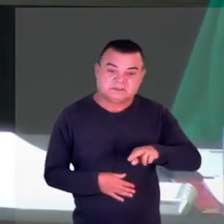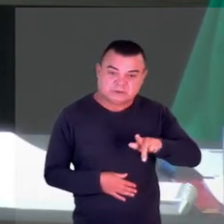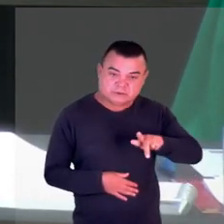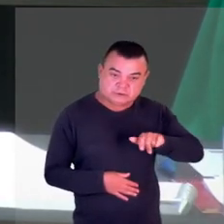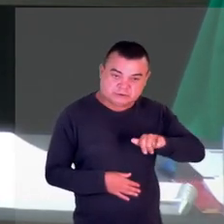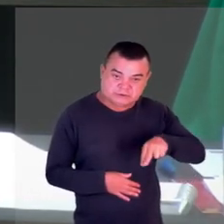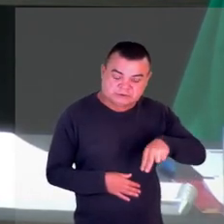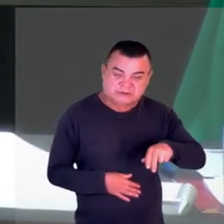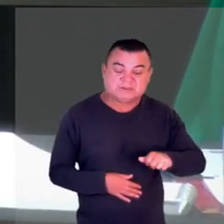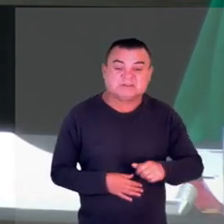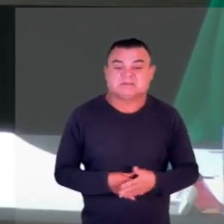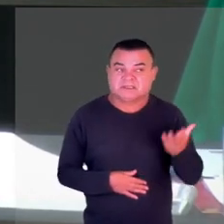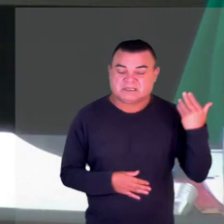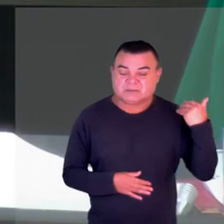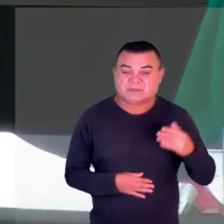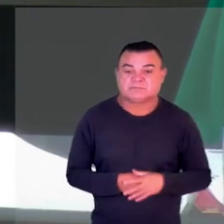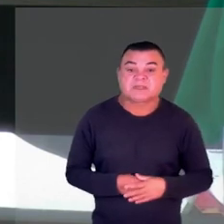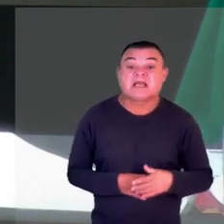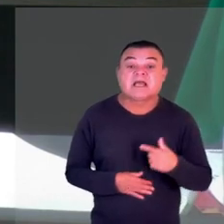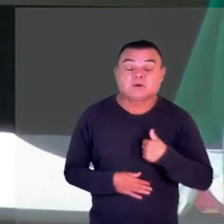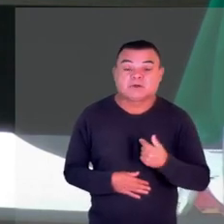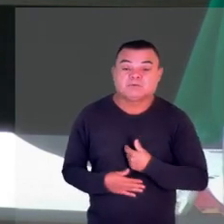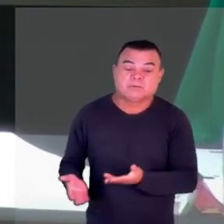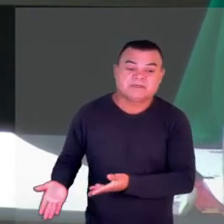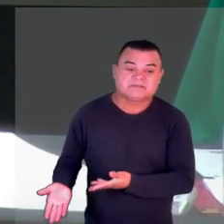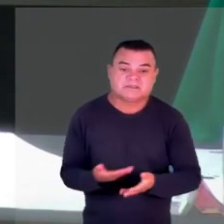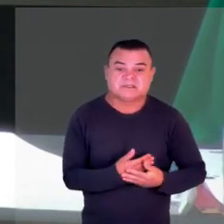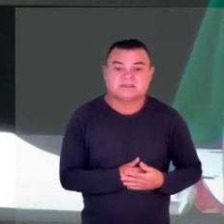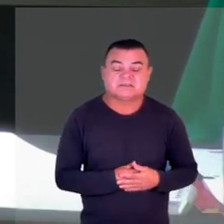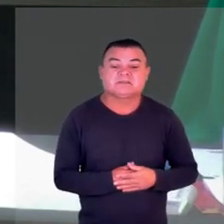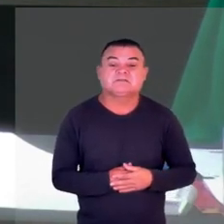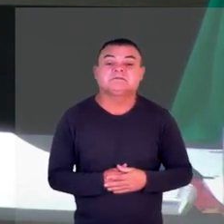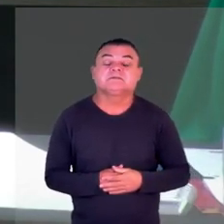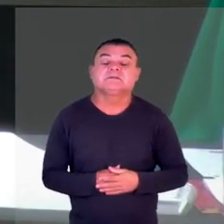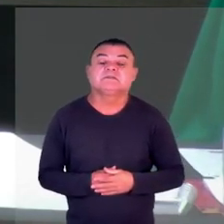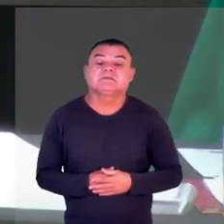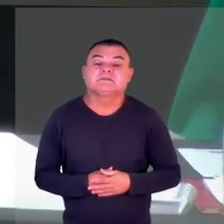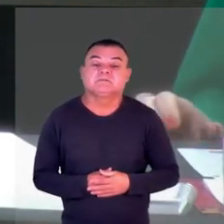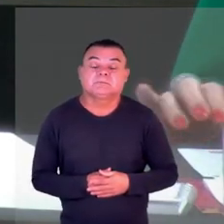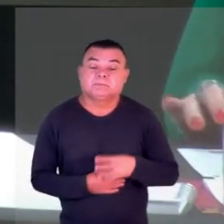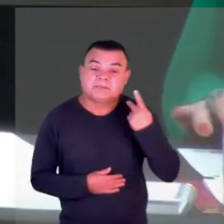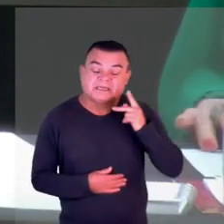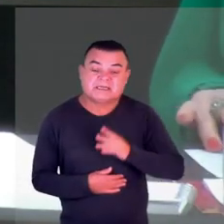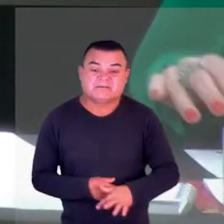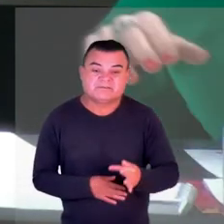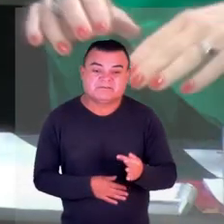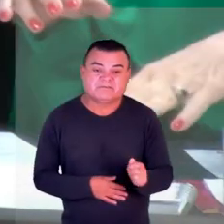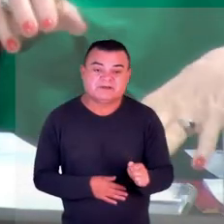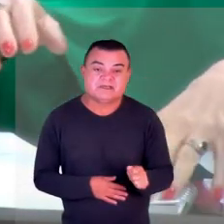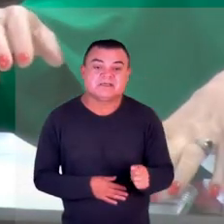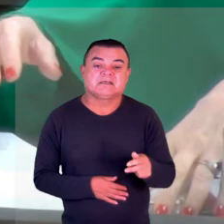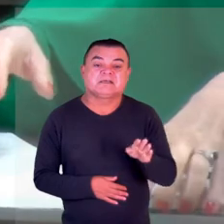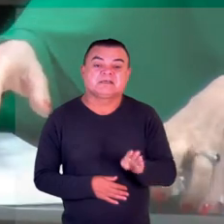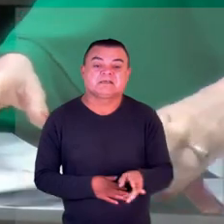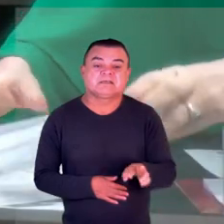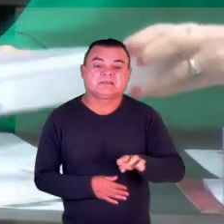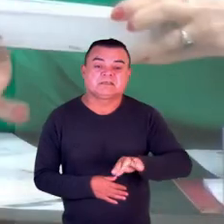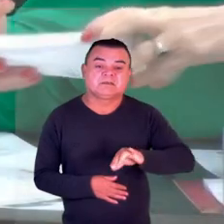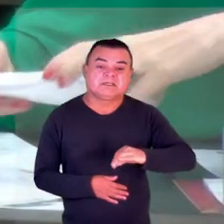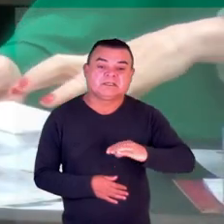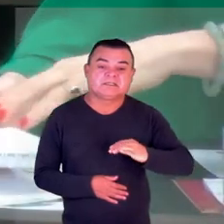eh eu vou passar a palavra para Fabrício que tá online tá já